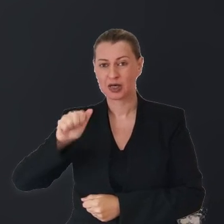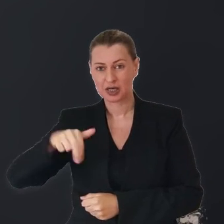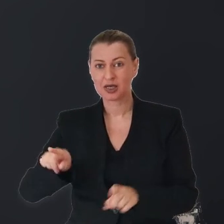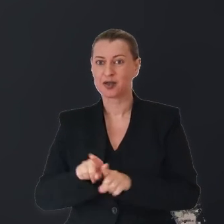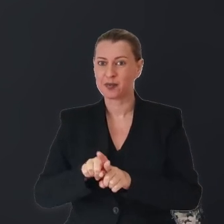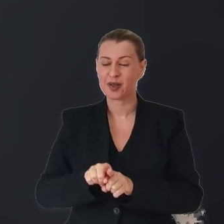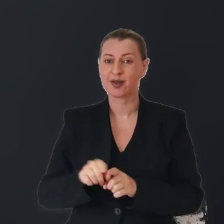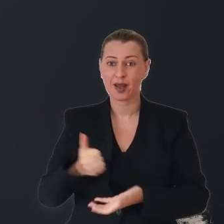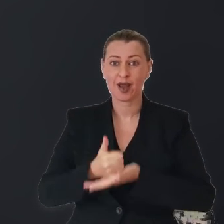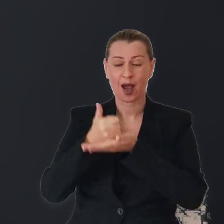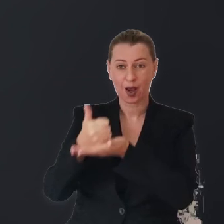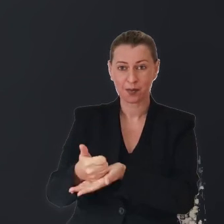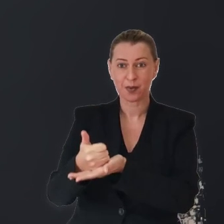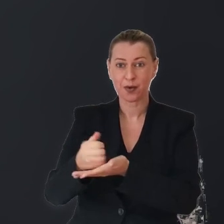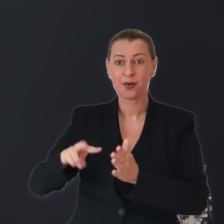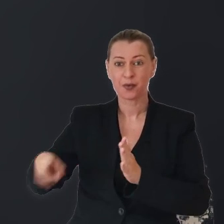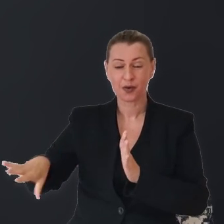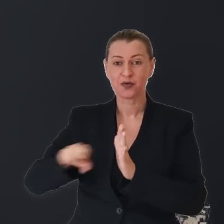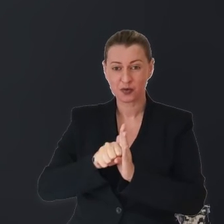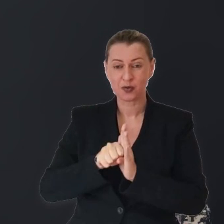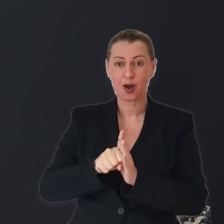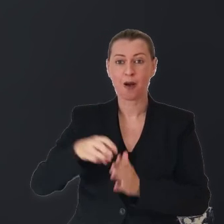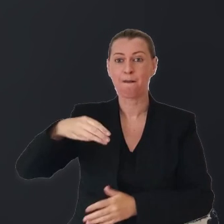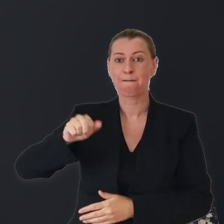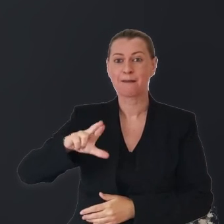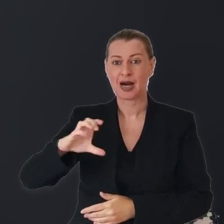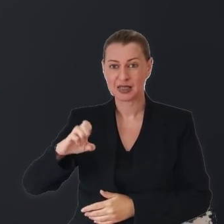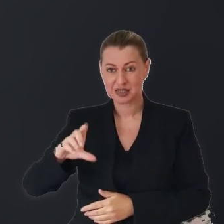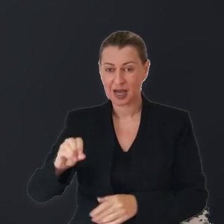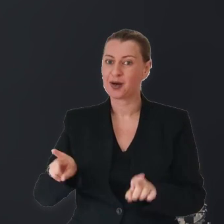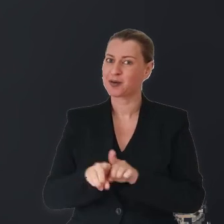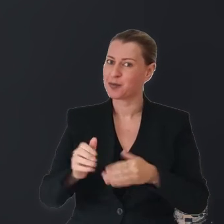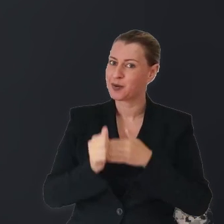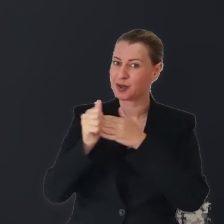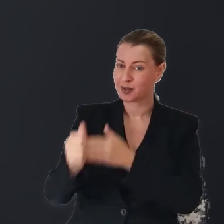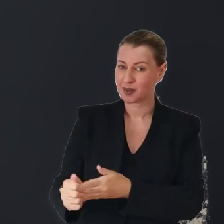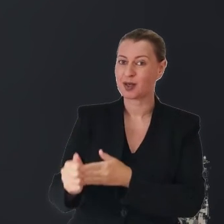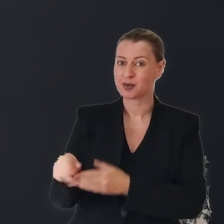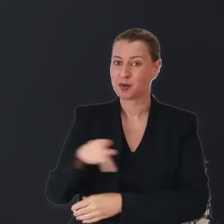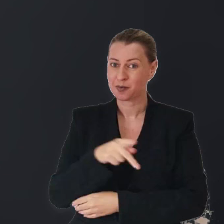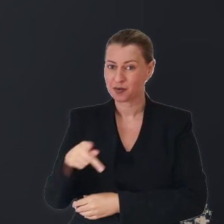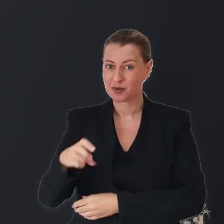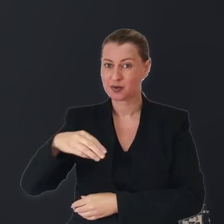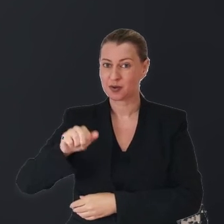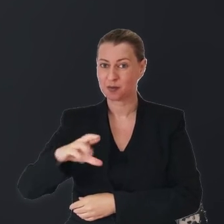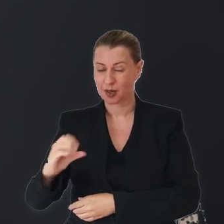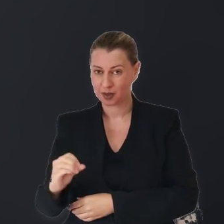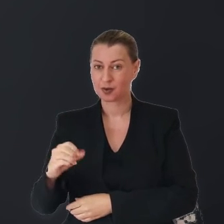com o apoio audiovisual do Marcelo Dornelles. A orientação é do professor Marcos Santuário. Não esquece de nos curtir e acompanhar no